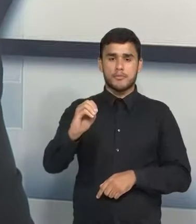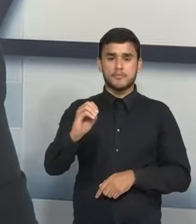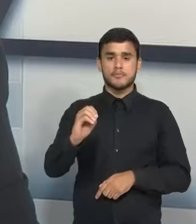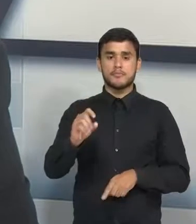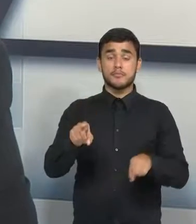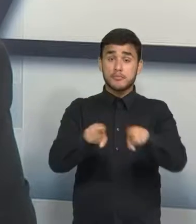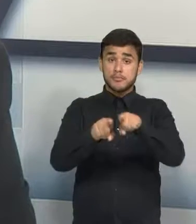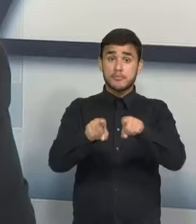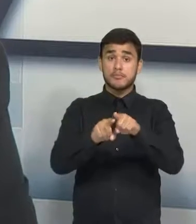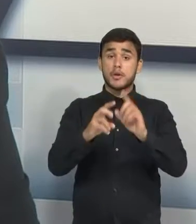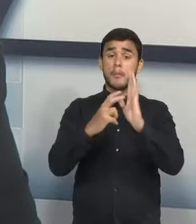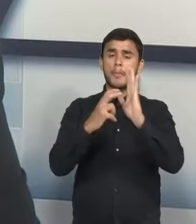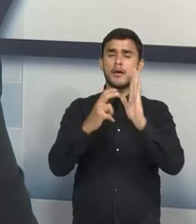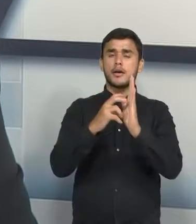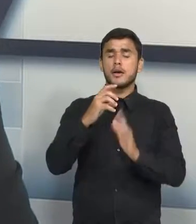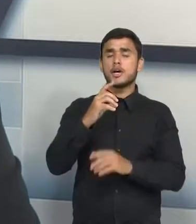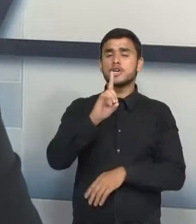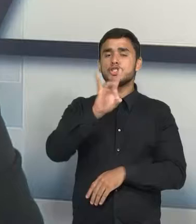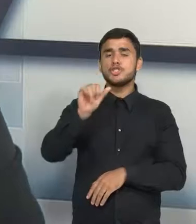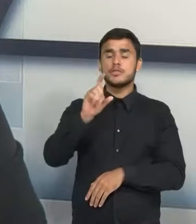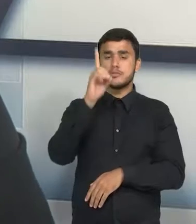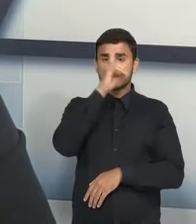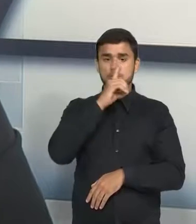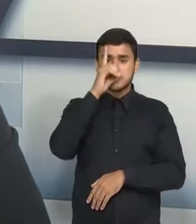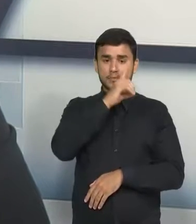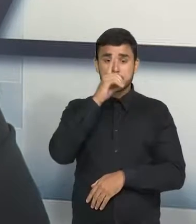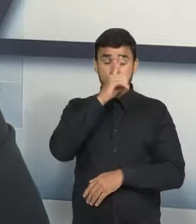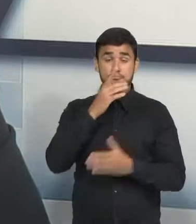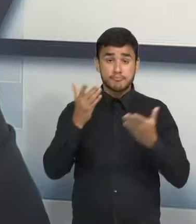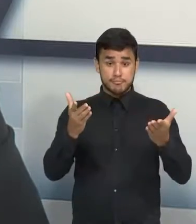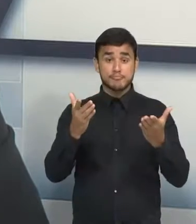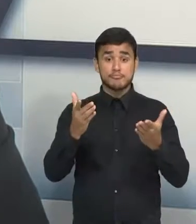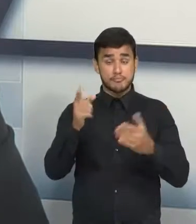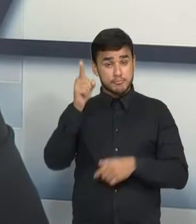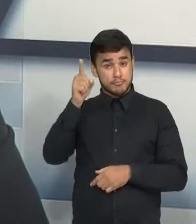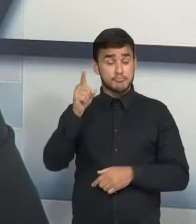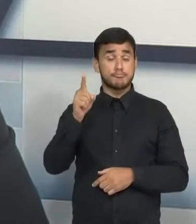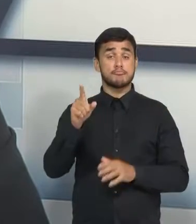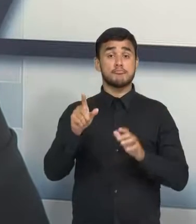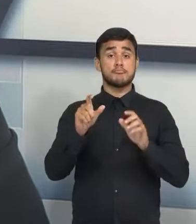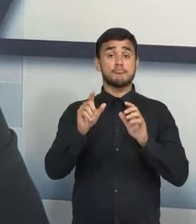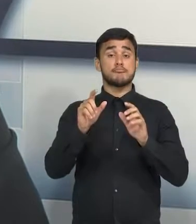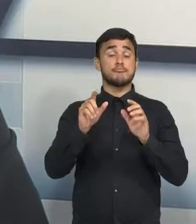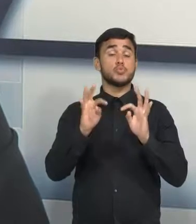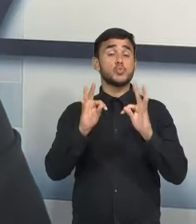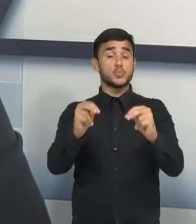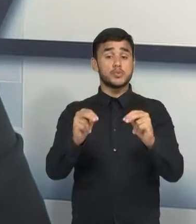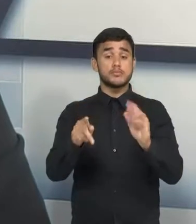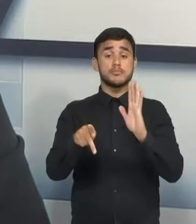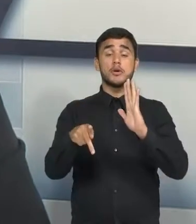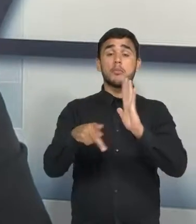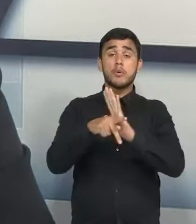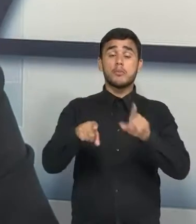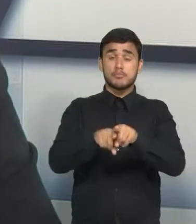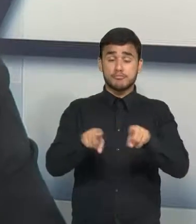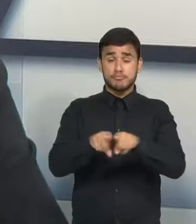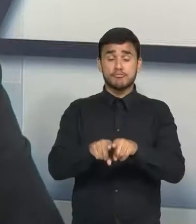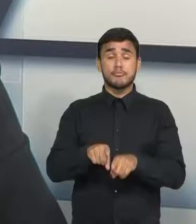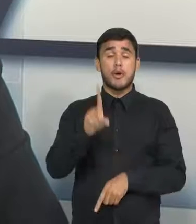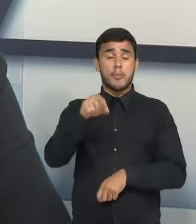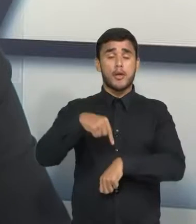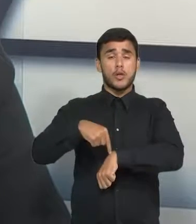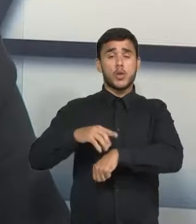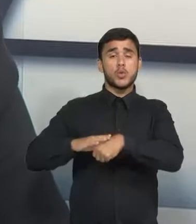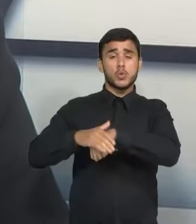8 horas da manhã na TV Assembleia e às 21 horas na TV Fortaleza. Luiz, olha, eu deixei para o segundo bloco e vou já